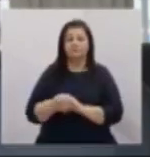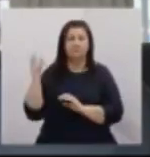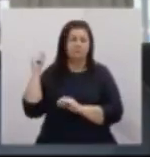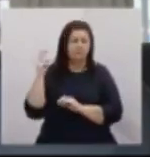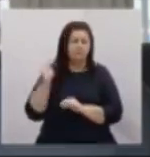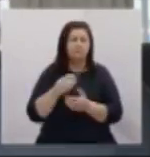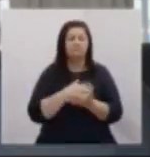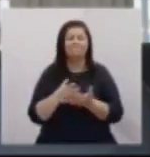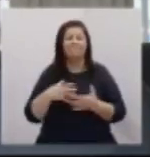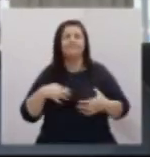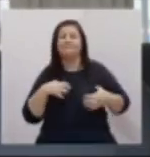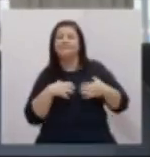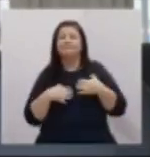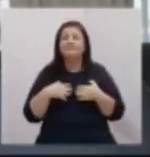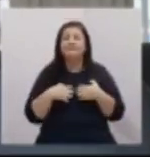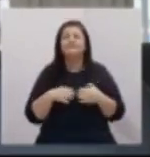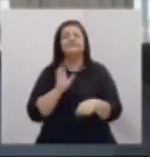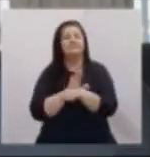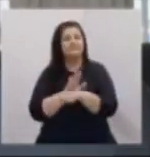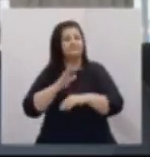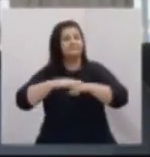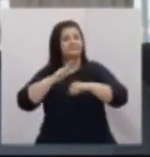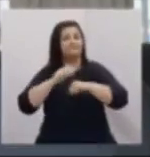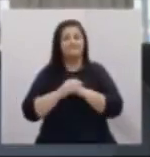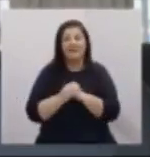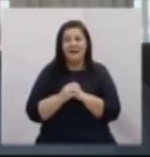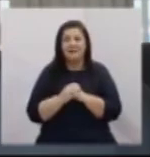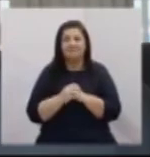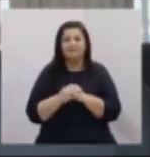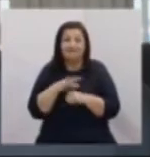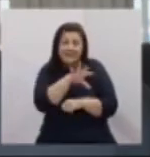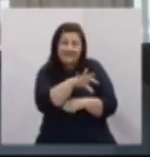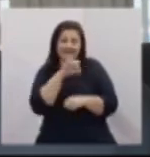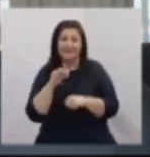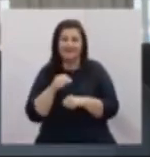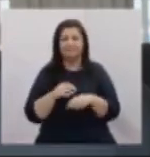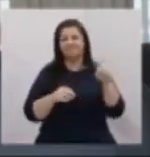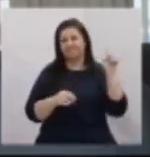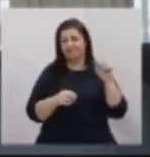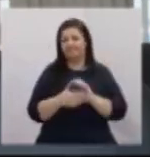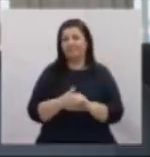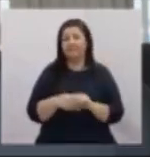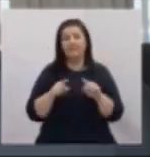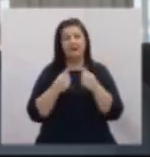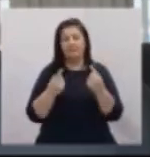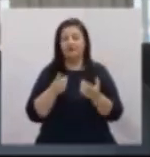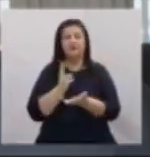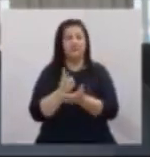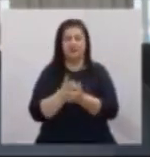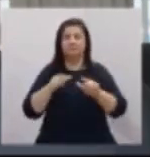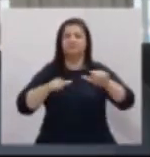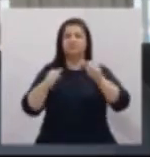foi sempre aumentando, né, de trabalhar mais. Fui escolhida para isso aqui, tinha que ter um aqui, né? Mas eu não vejo assim que nada eu fiz sozinho.